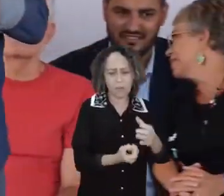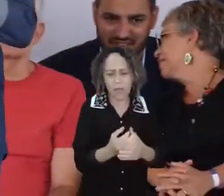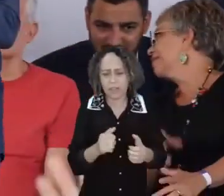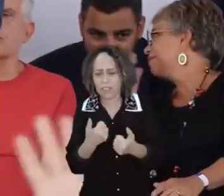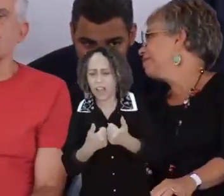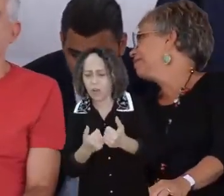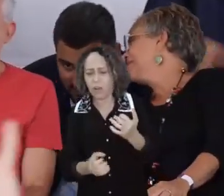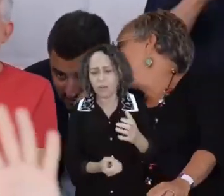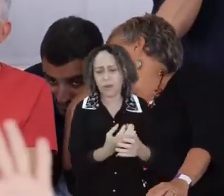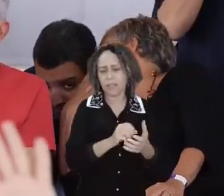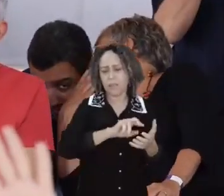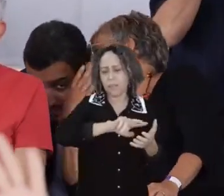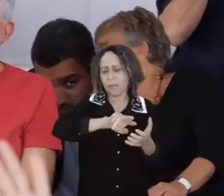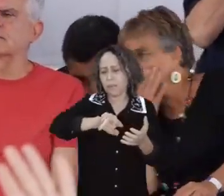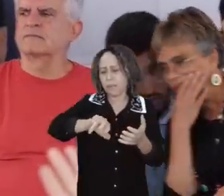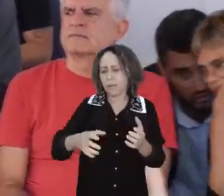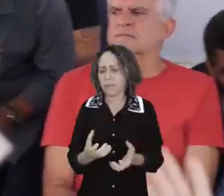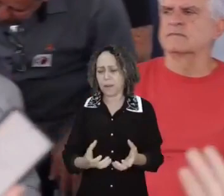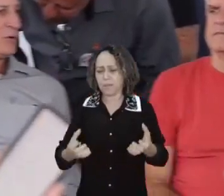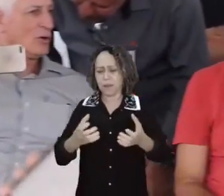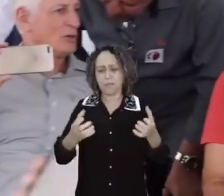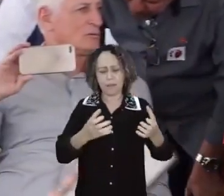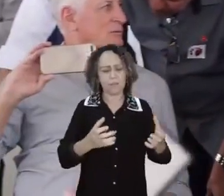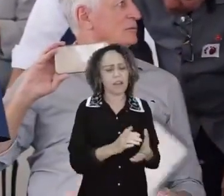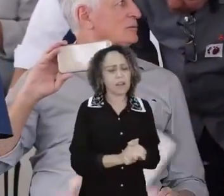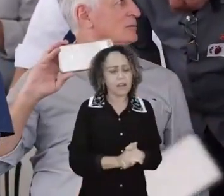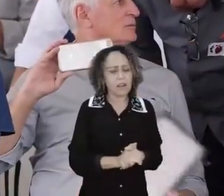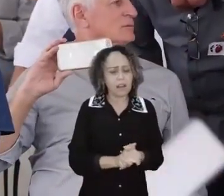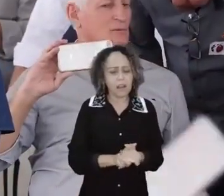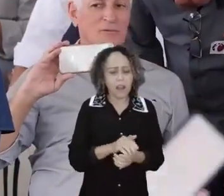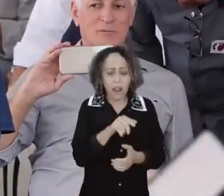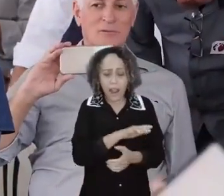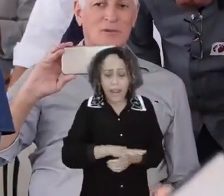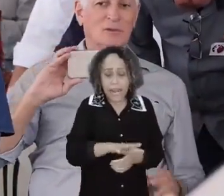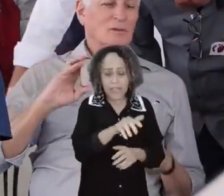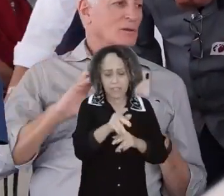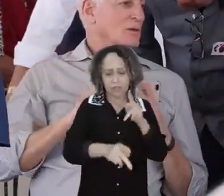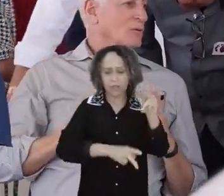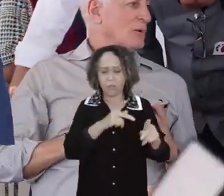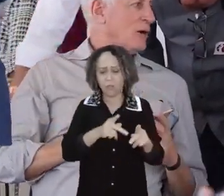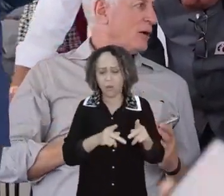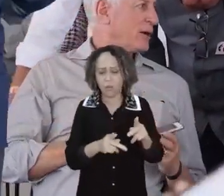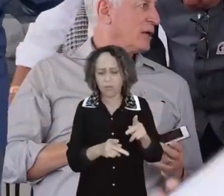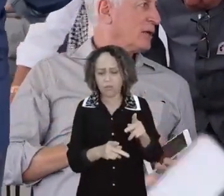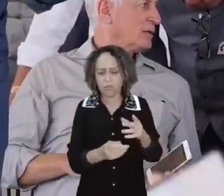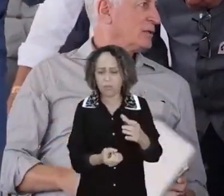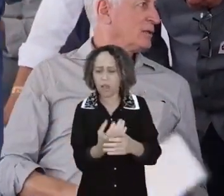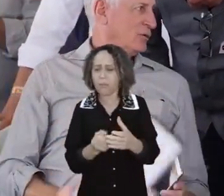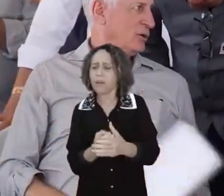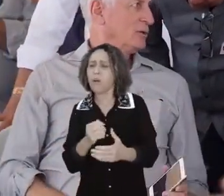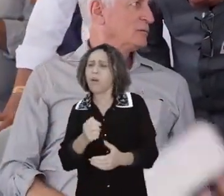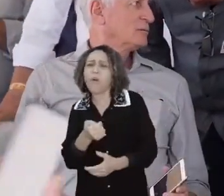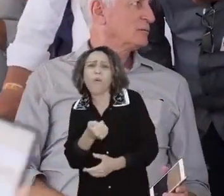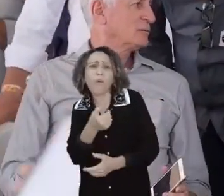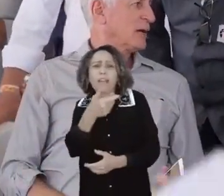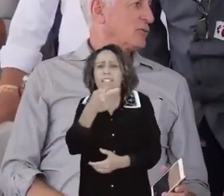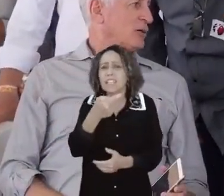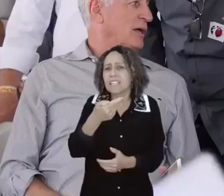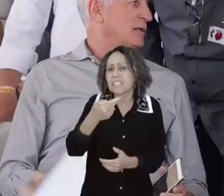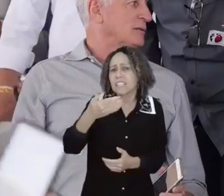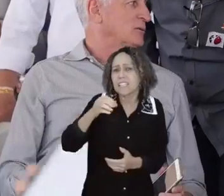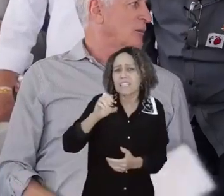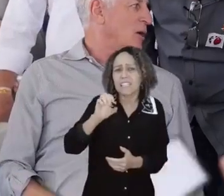alho, essa gente que produz quase 70% do alimento que vai na nossa mesa. Eu sou amigo do